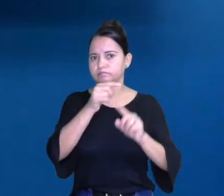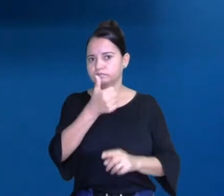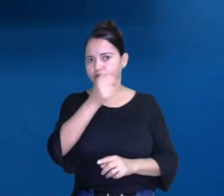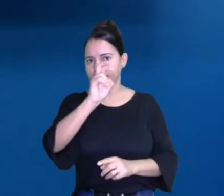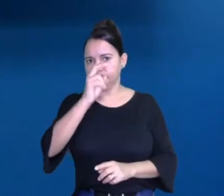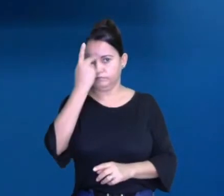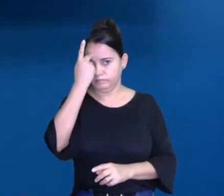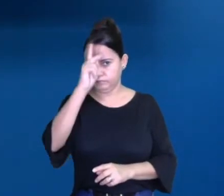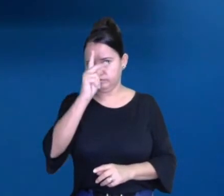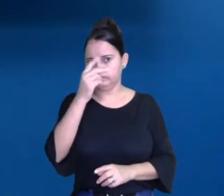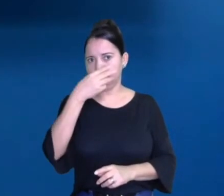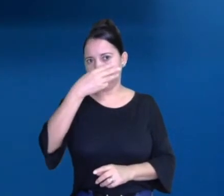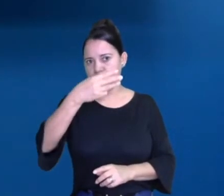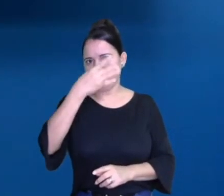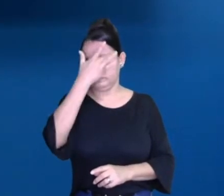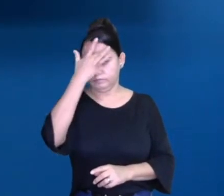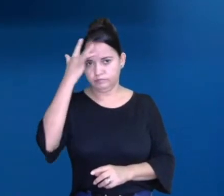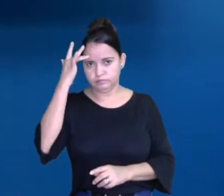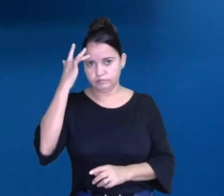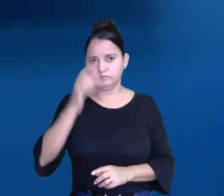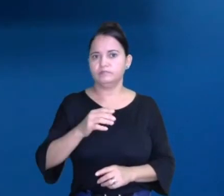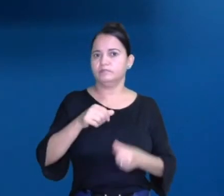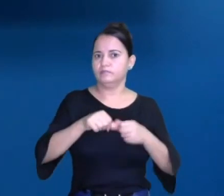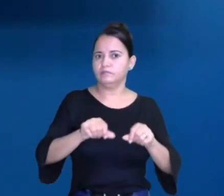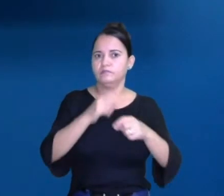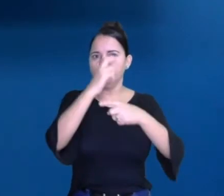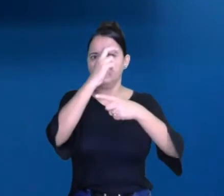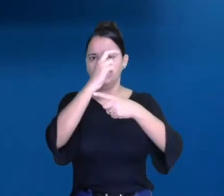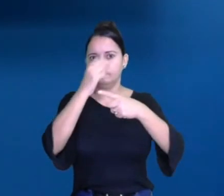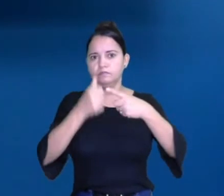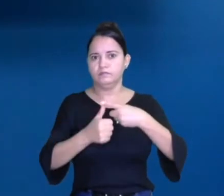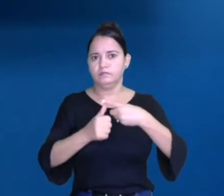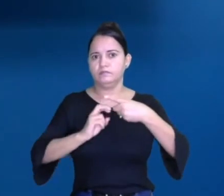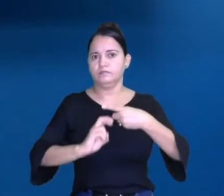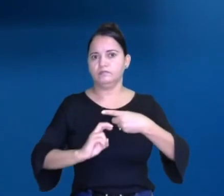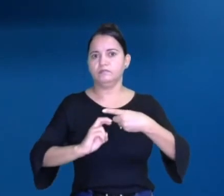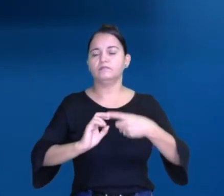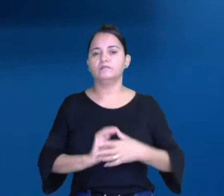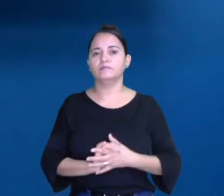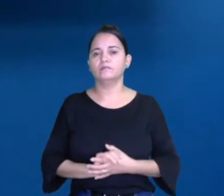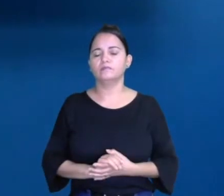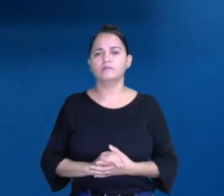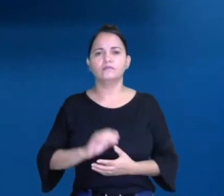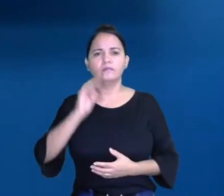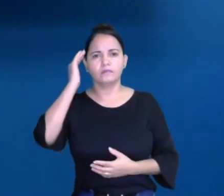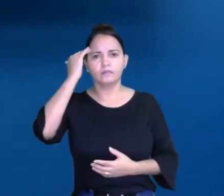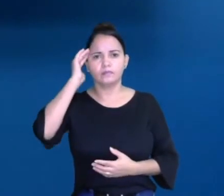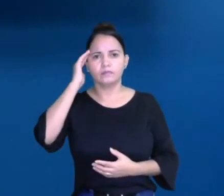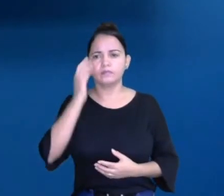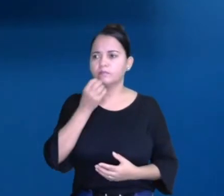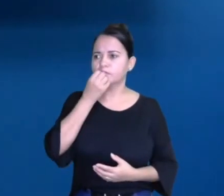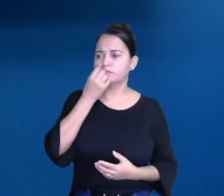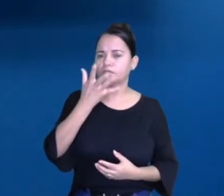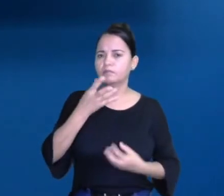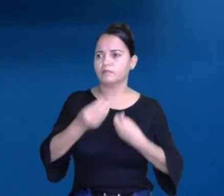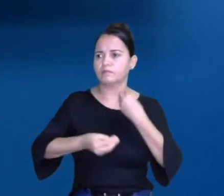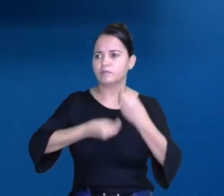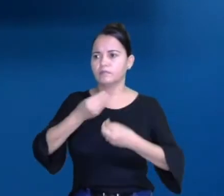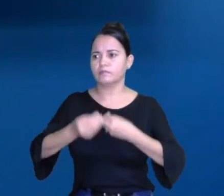3 pessoas, cada um ficou 5 sobre 15, né? E aí, como entender isso melhor para a gente ver essa